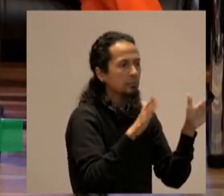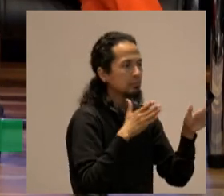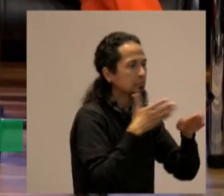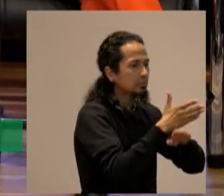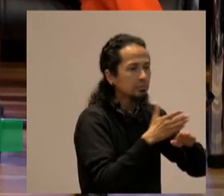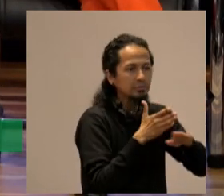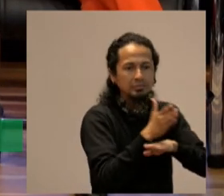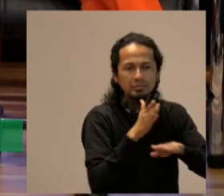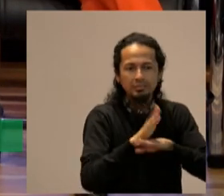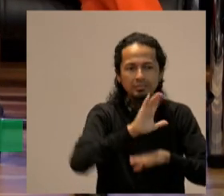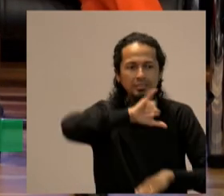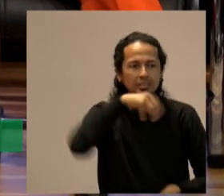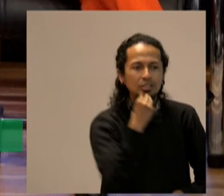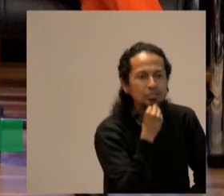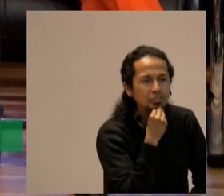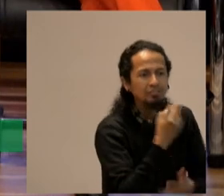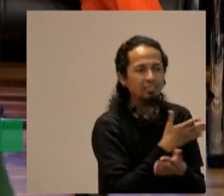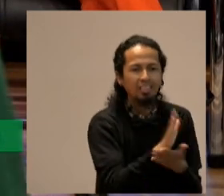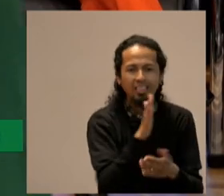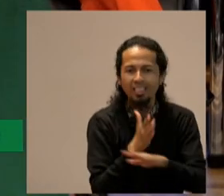de música, eu